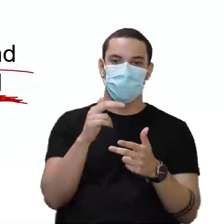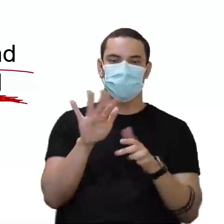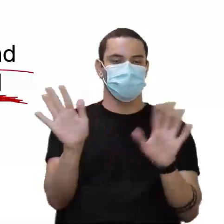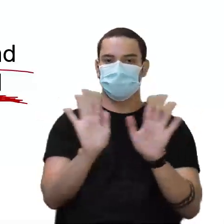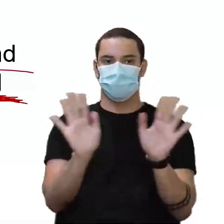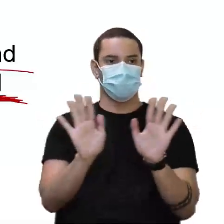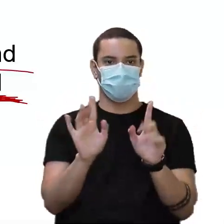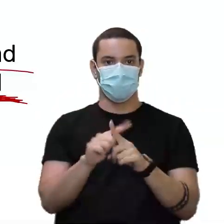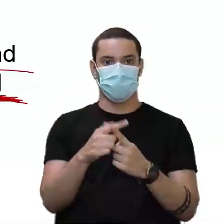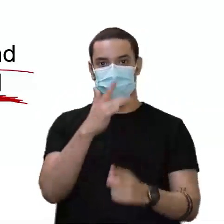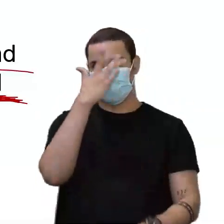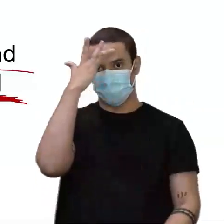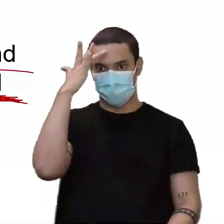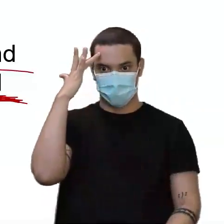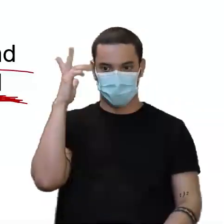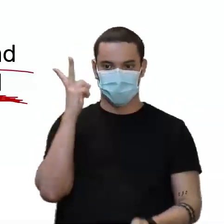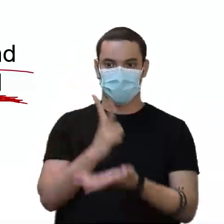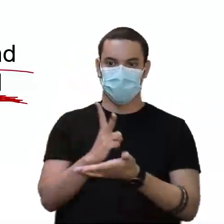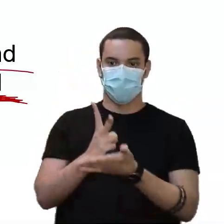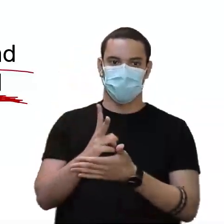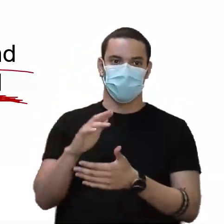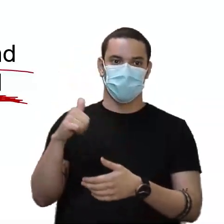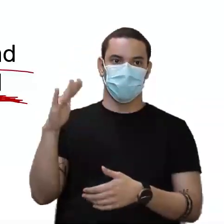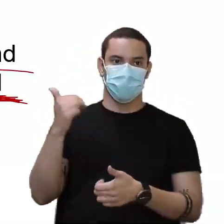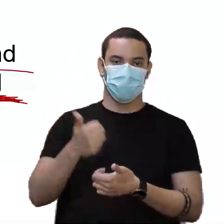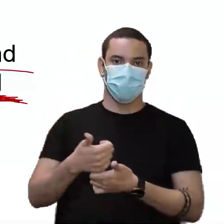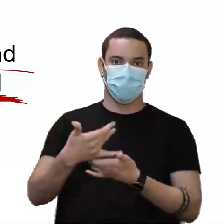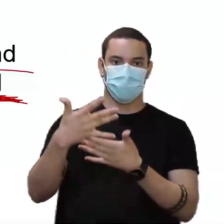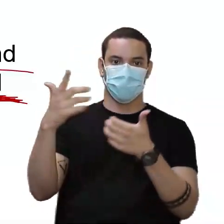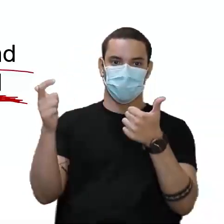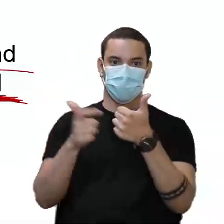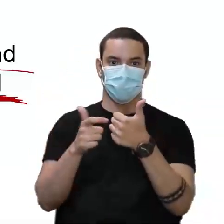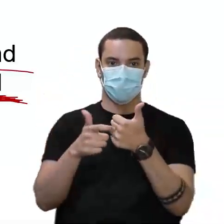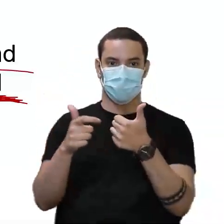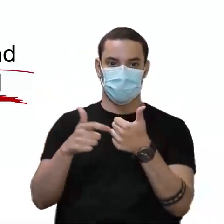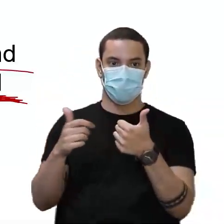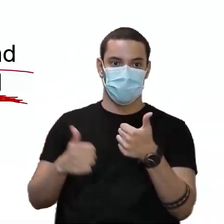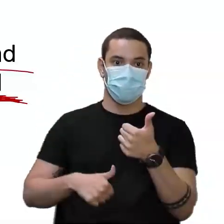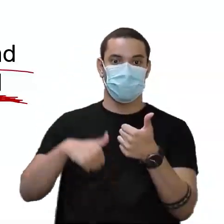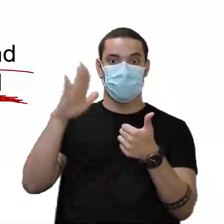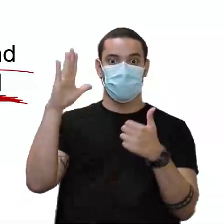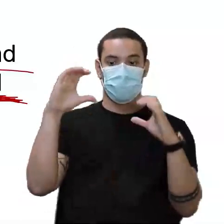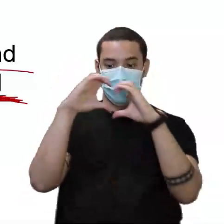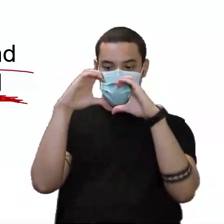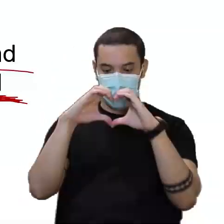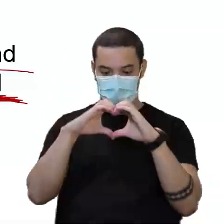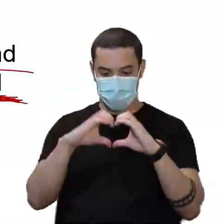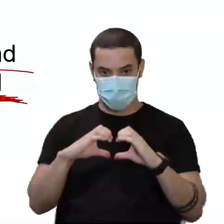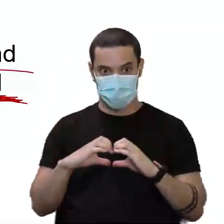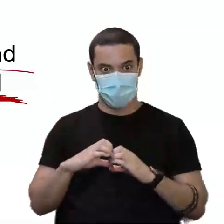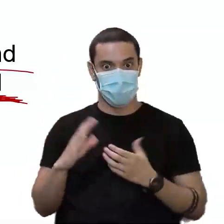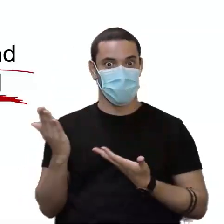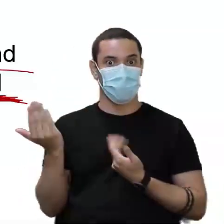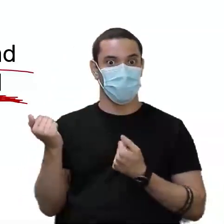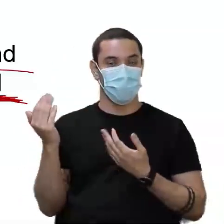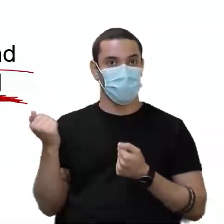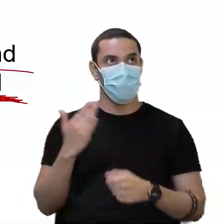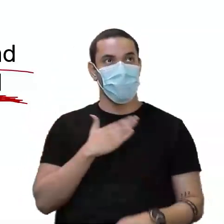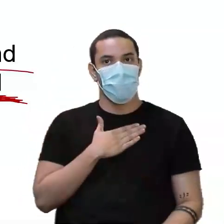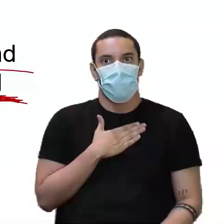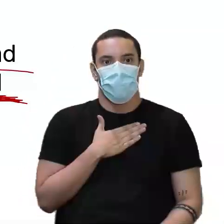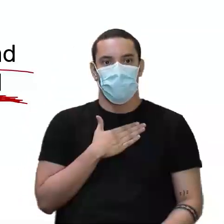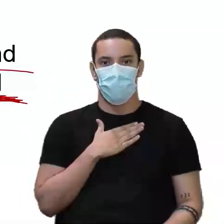não. A pessoa, quanto mais likes tinha na foto, mais os adolescentes tinham vontade de dar os